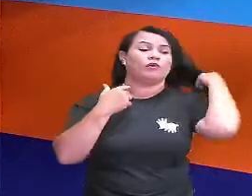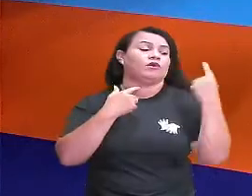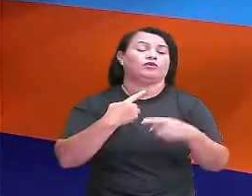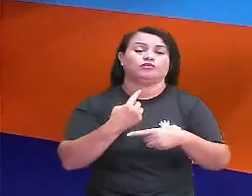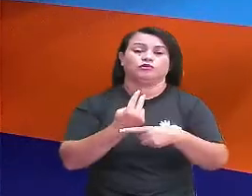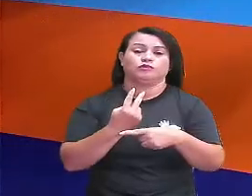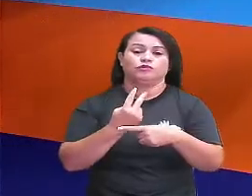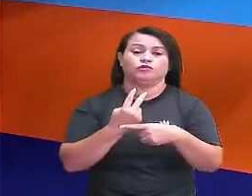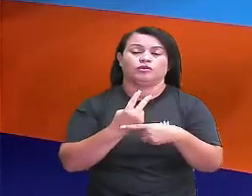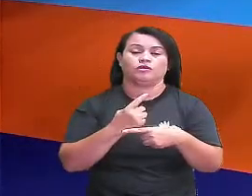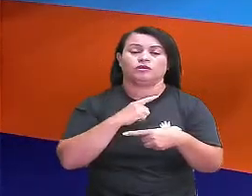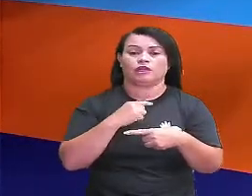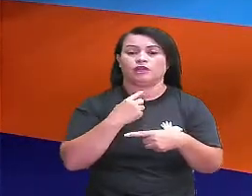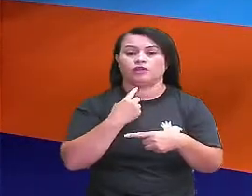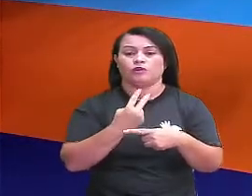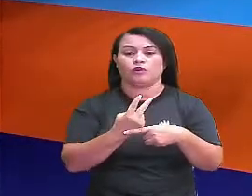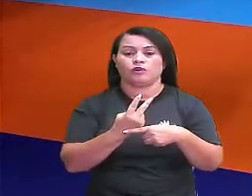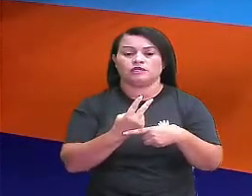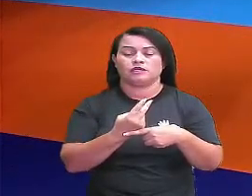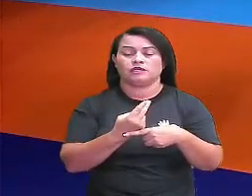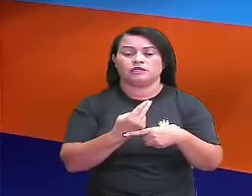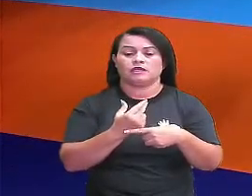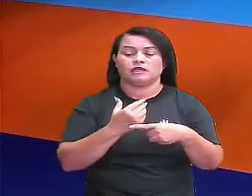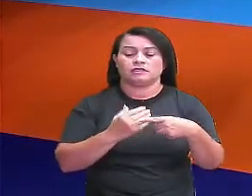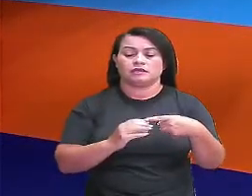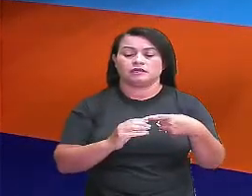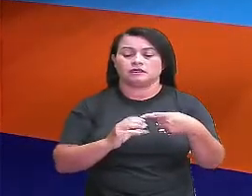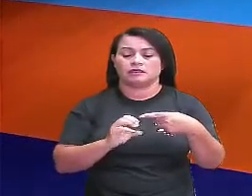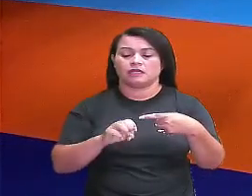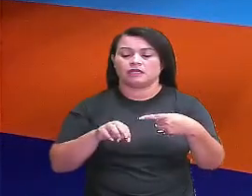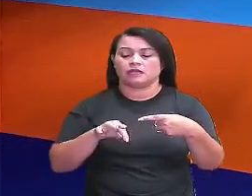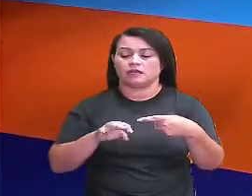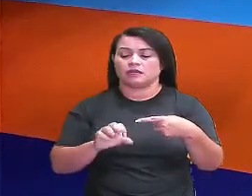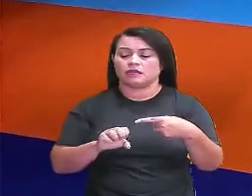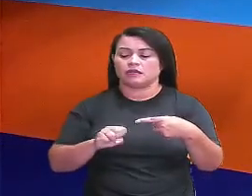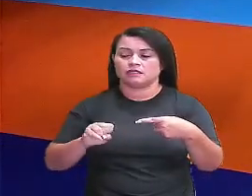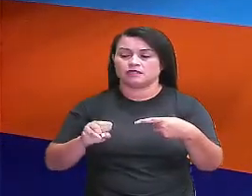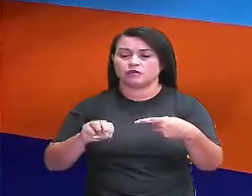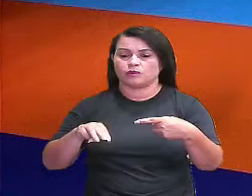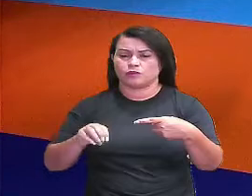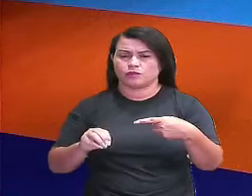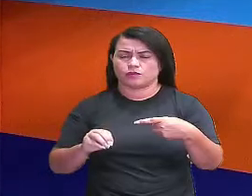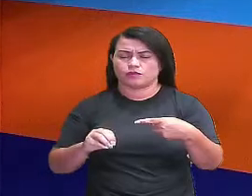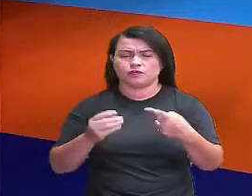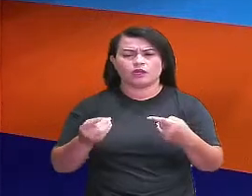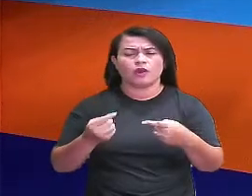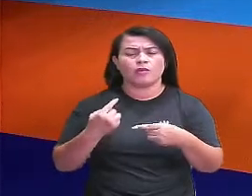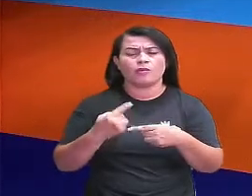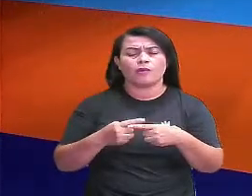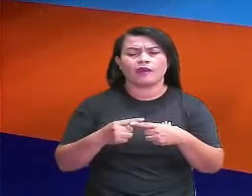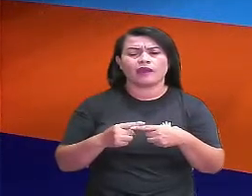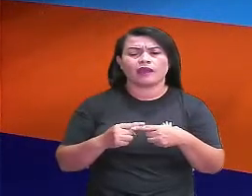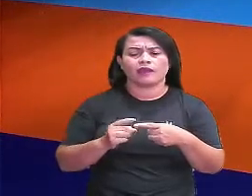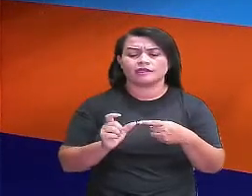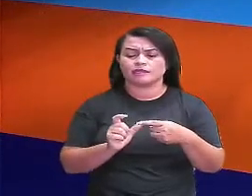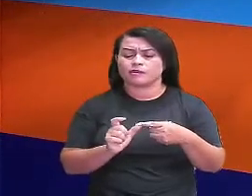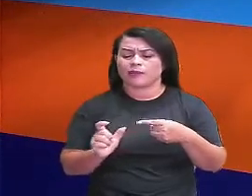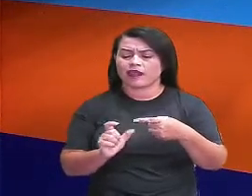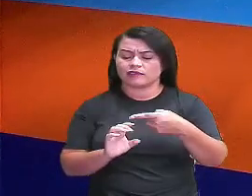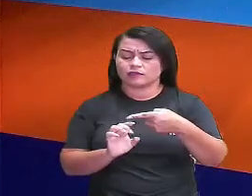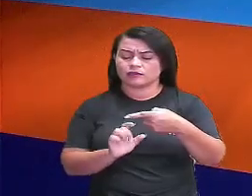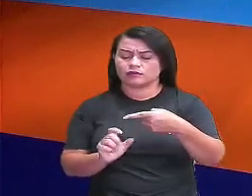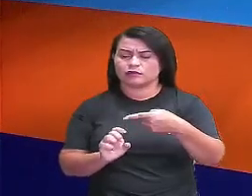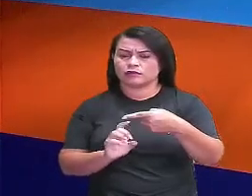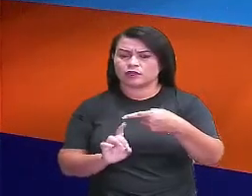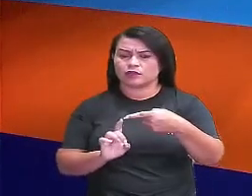numerador, eu teria 2/100, tá certo? Porque essas palavrinhas, décimos, milésimos e